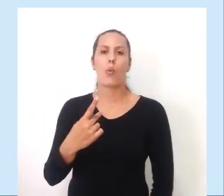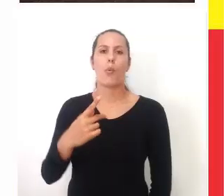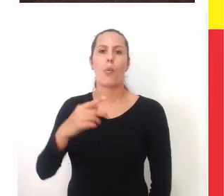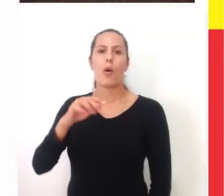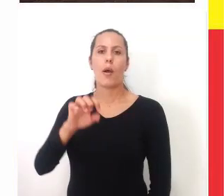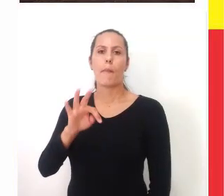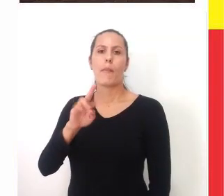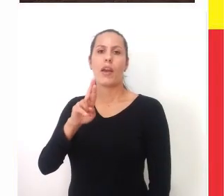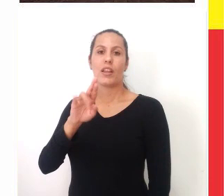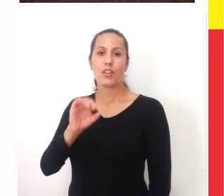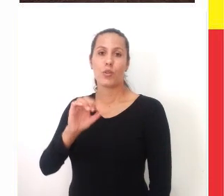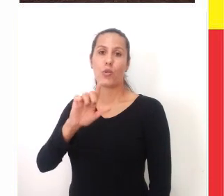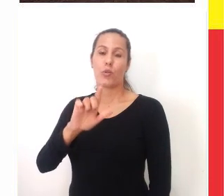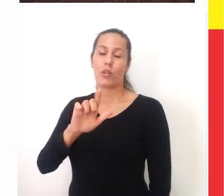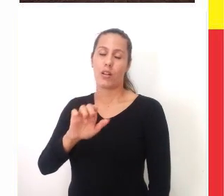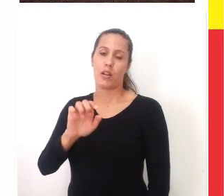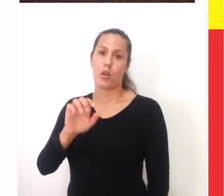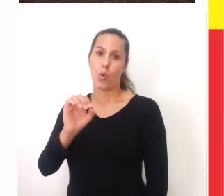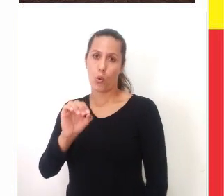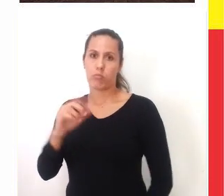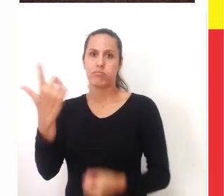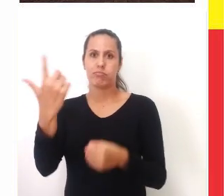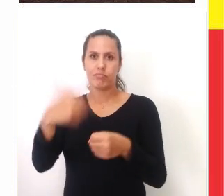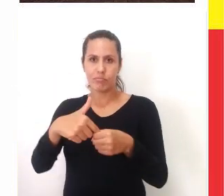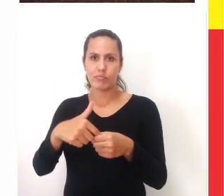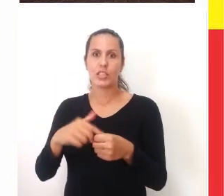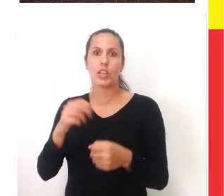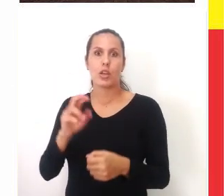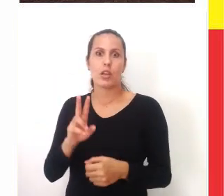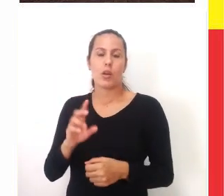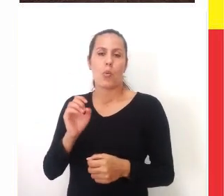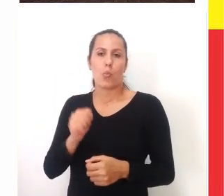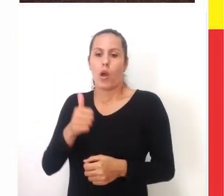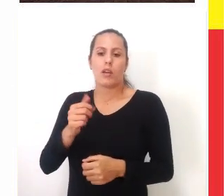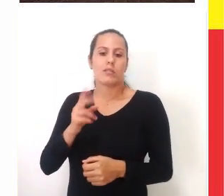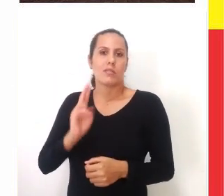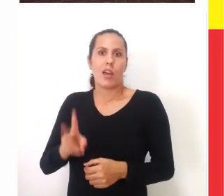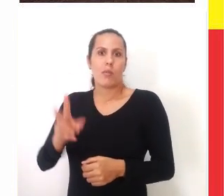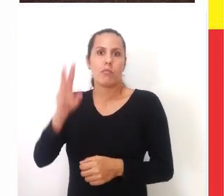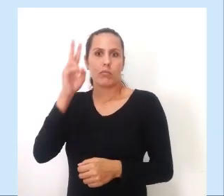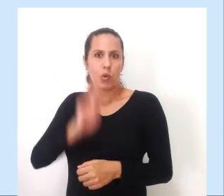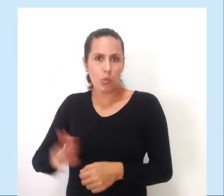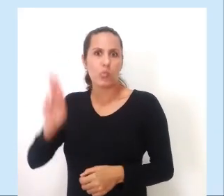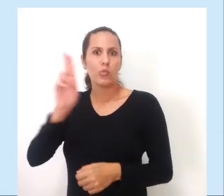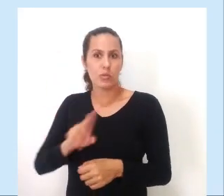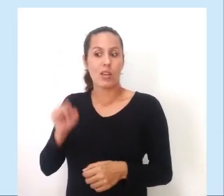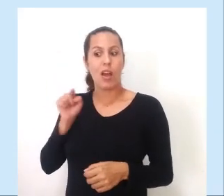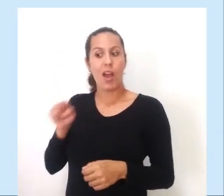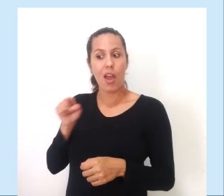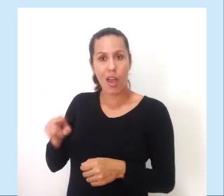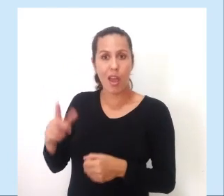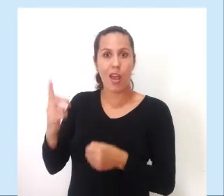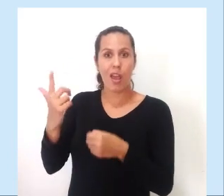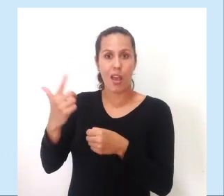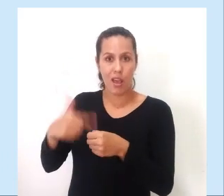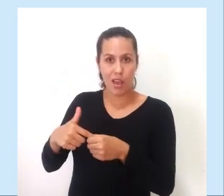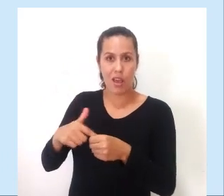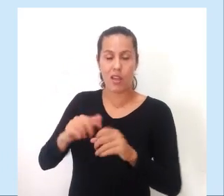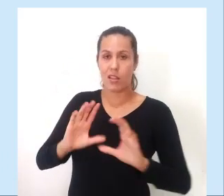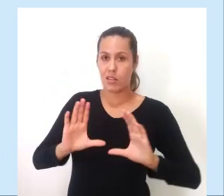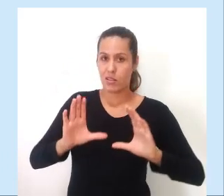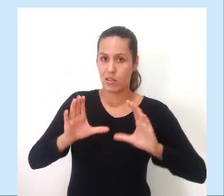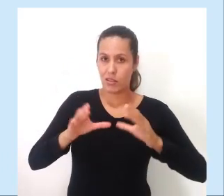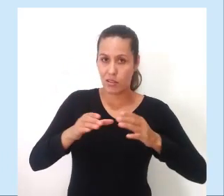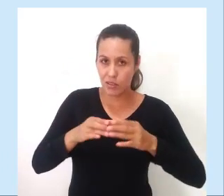seria o petróleo. É esse que a gente utiliza quase sempre. Lembrando, ele